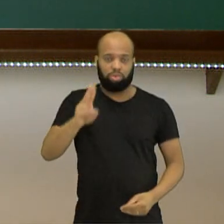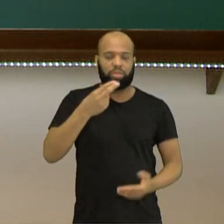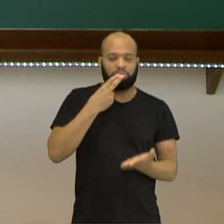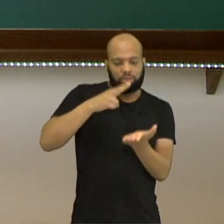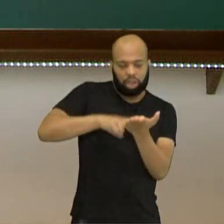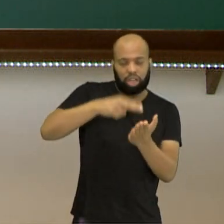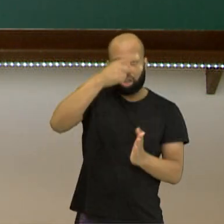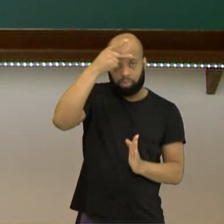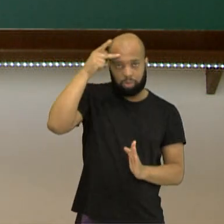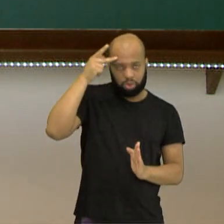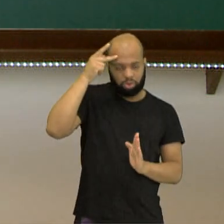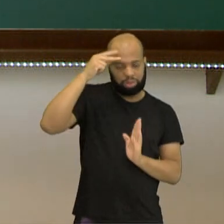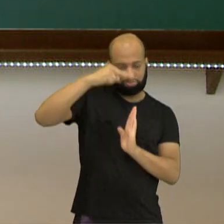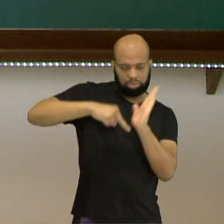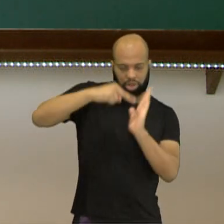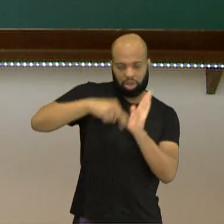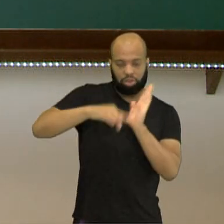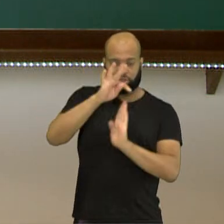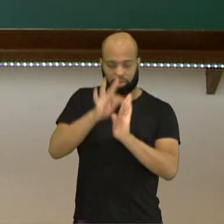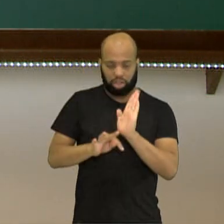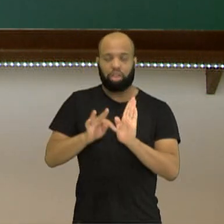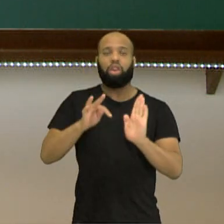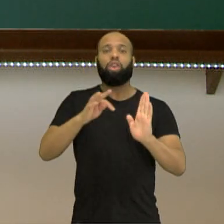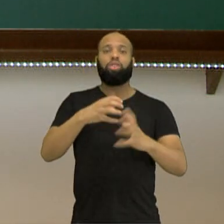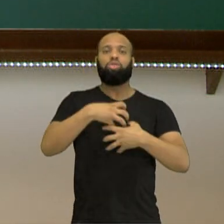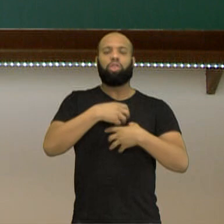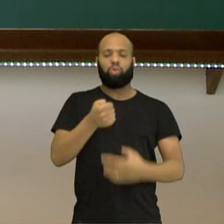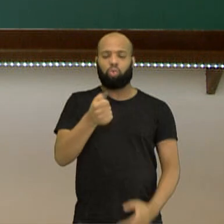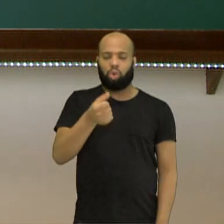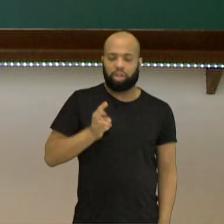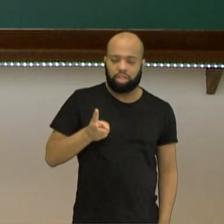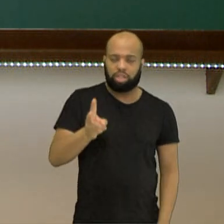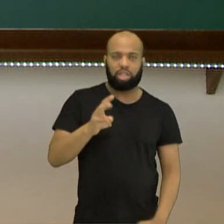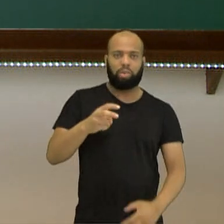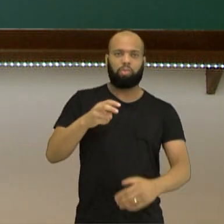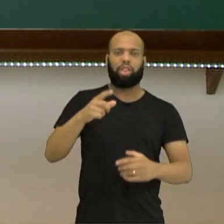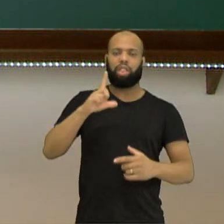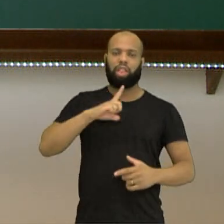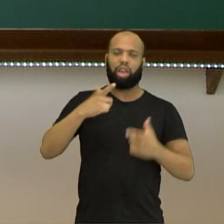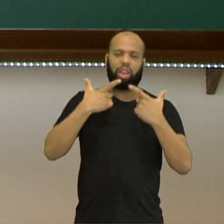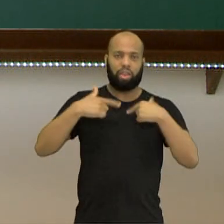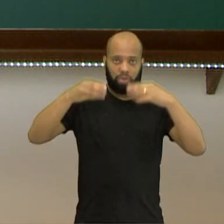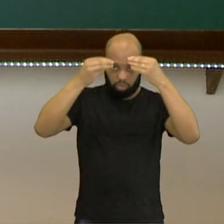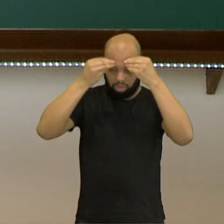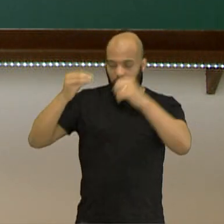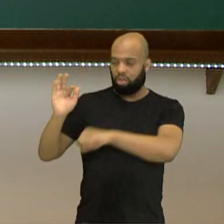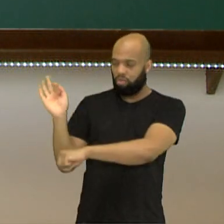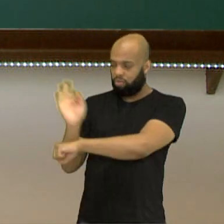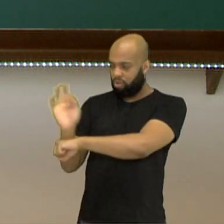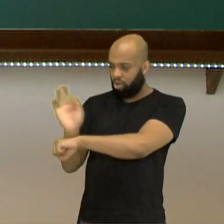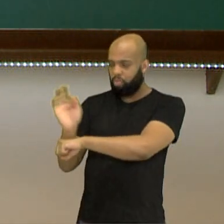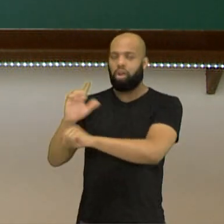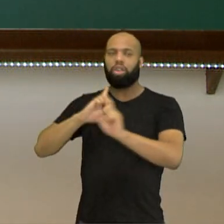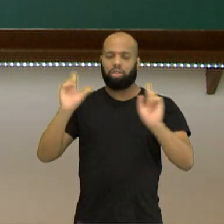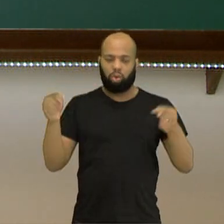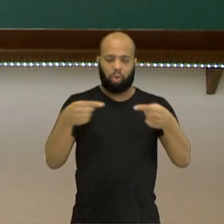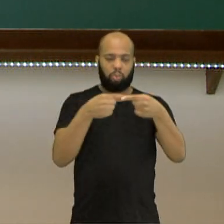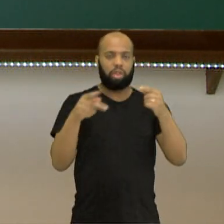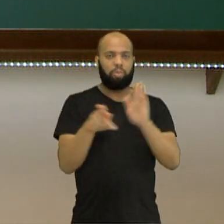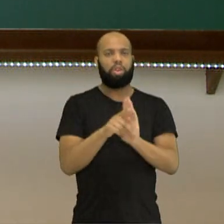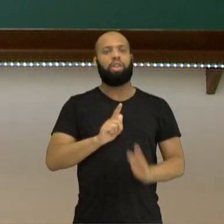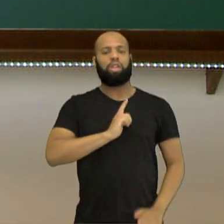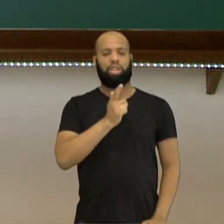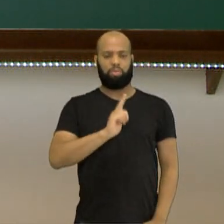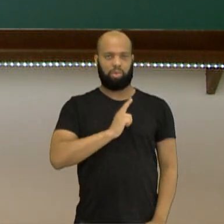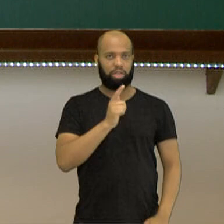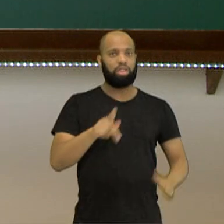dos leitores, em geral, ela é formal. E adequada sempre à norma padrão. Vejam